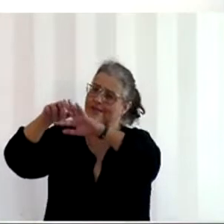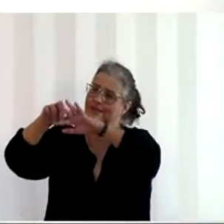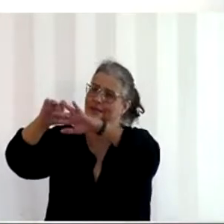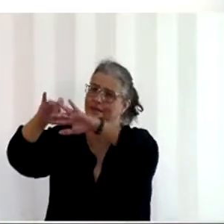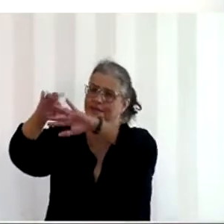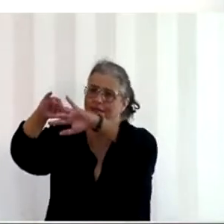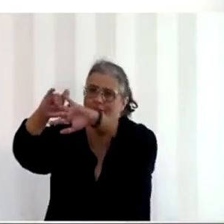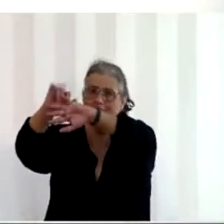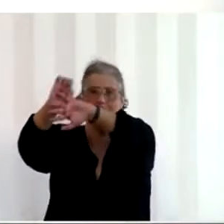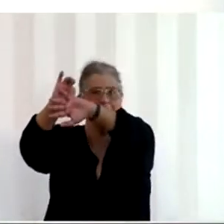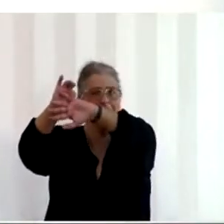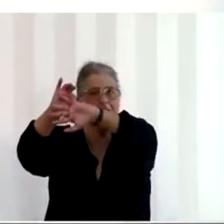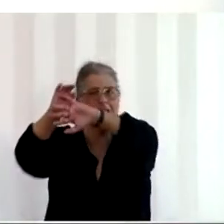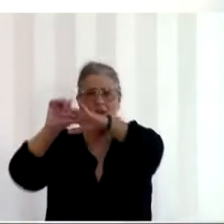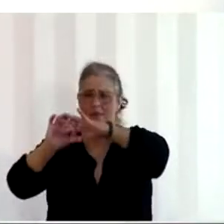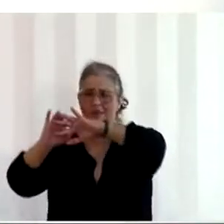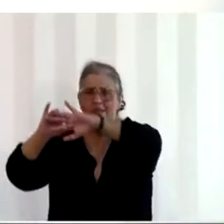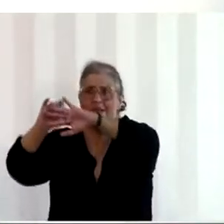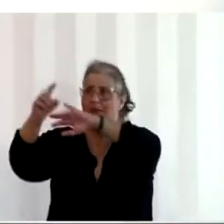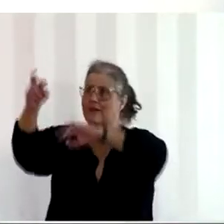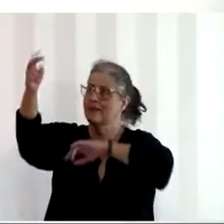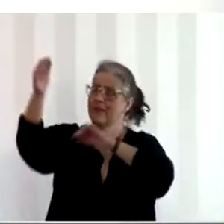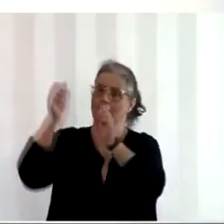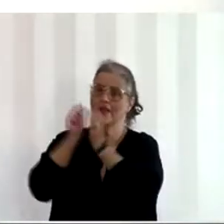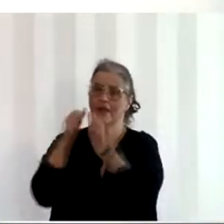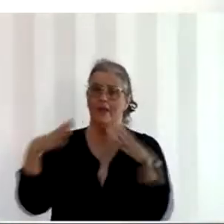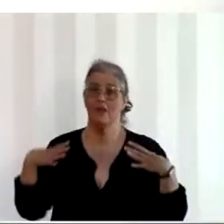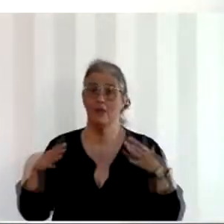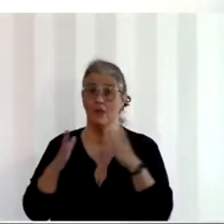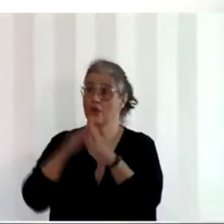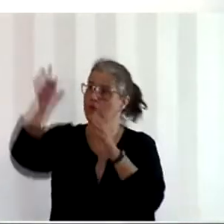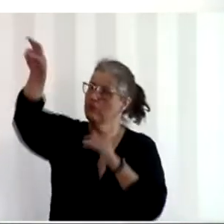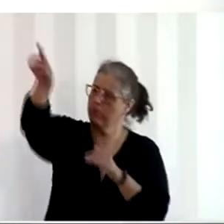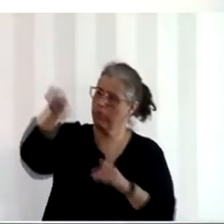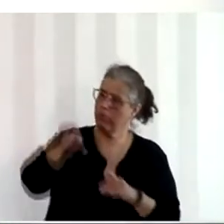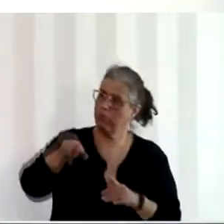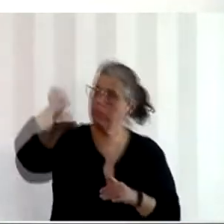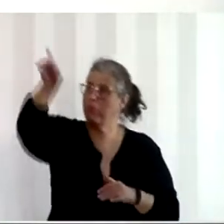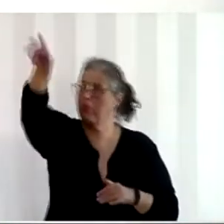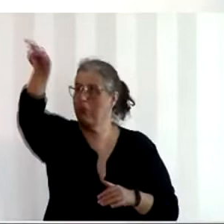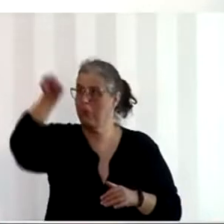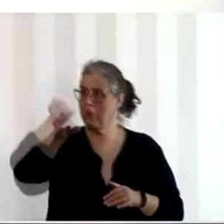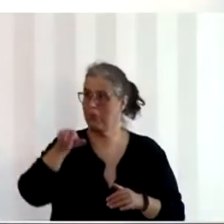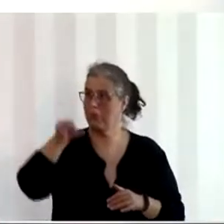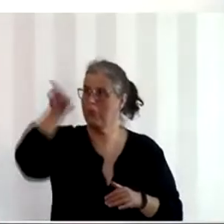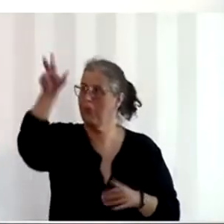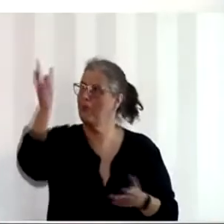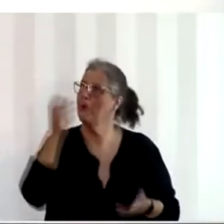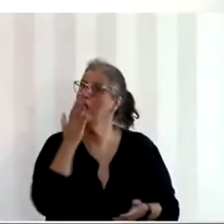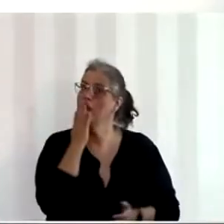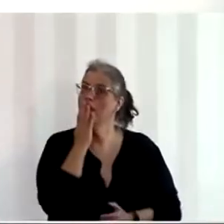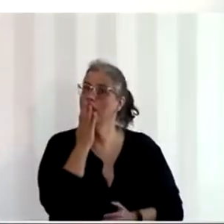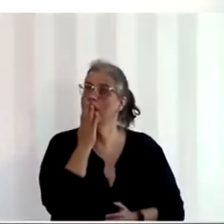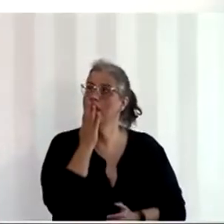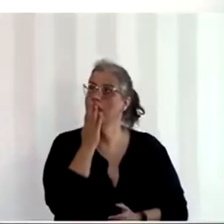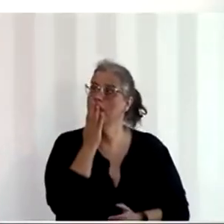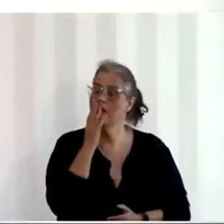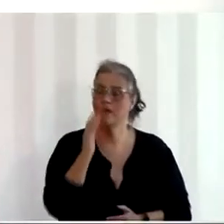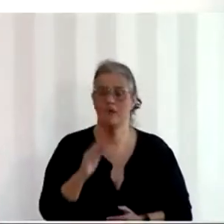terrível, quão temível é este lugar, é a casa de Deus, e eu não sabia que Deus estava